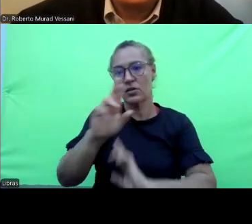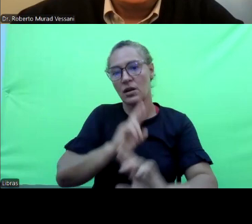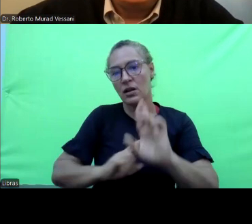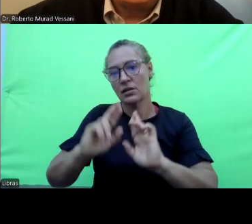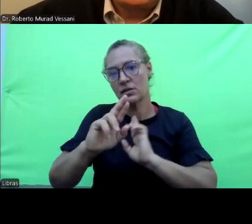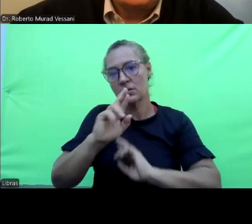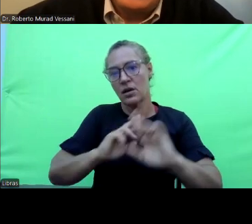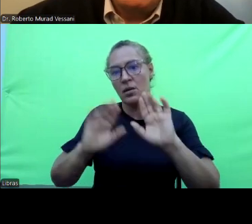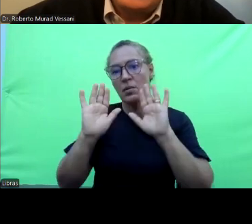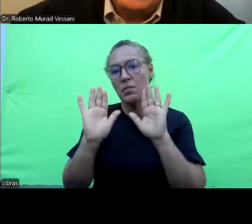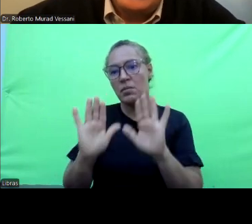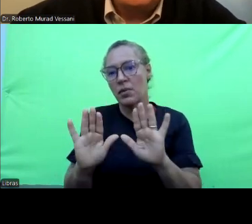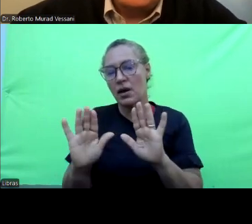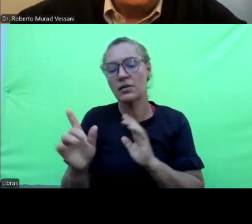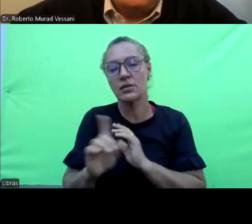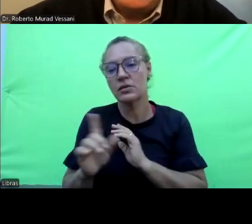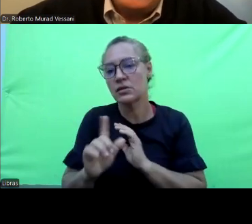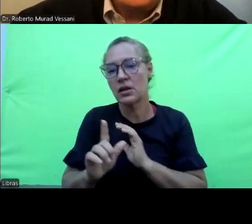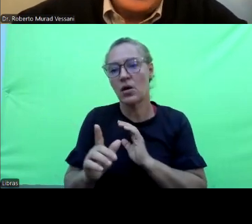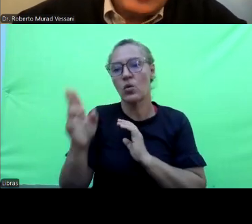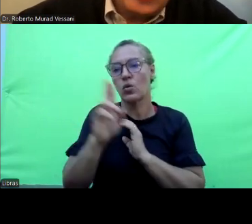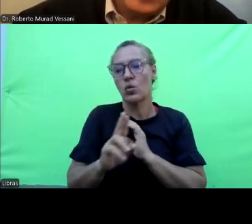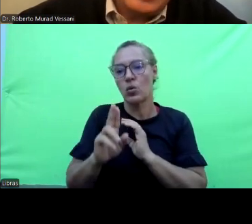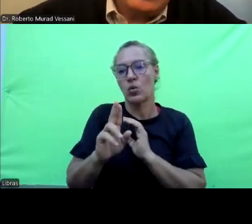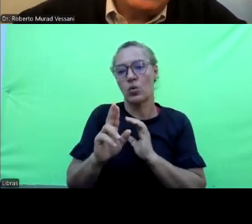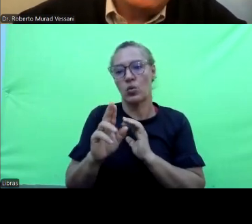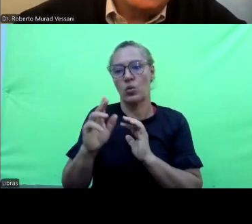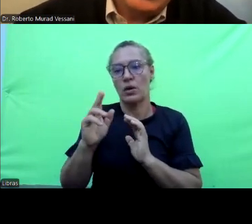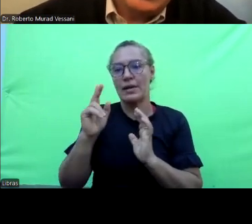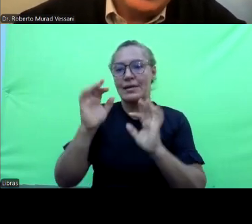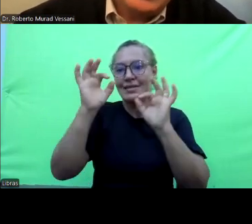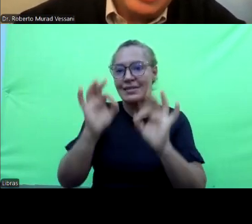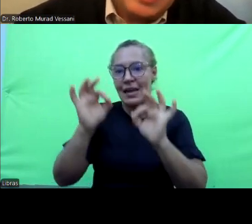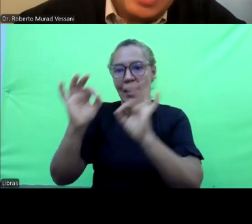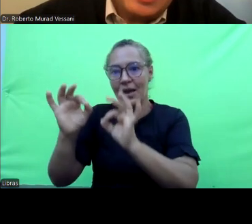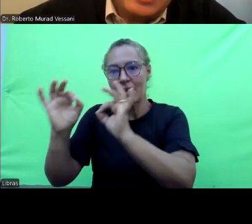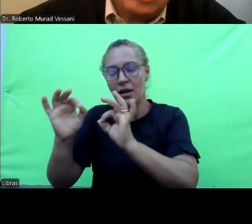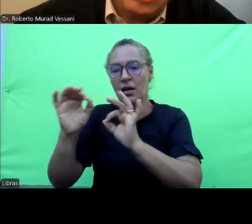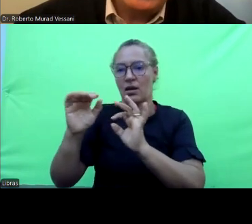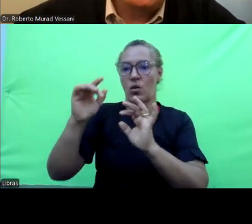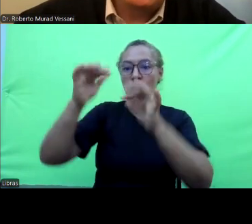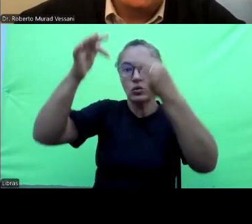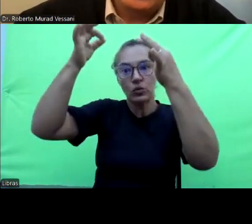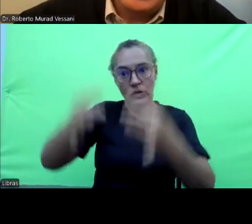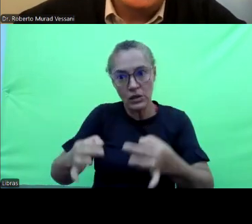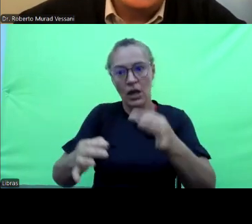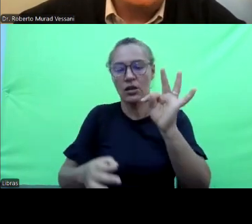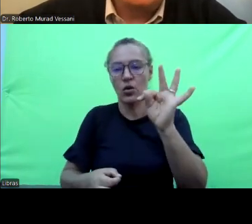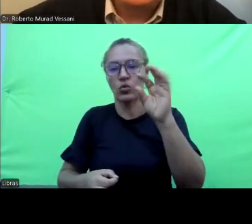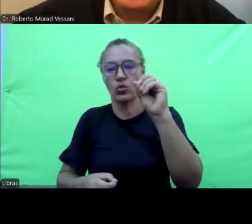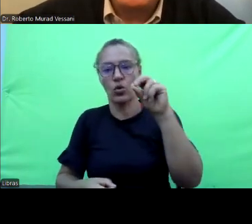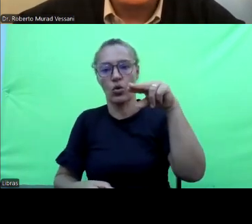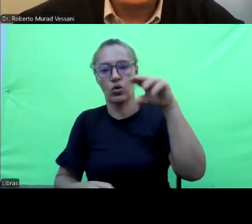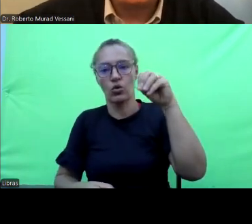são variáveis, né? O aparelho tradicional de medida é esse daqui, é o tonômetro de Goldmann, tá?